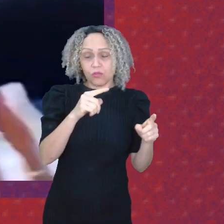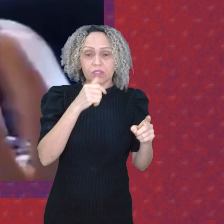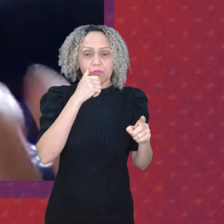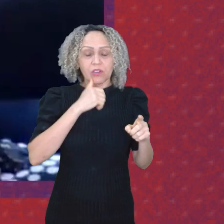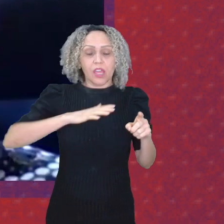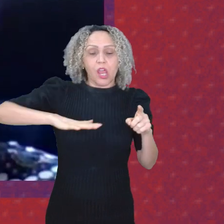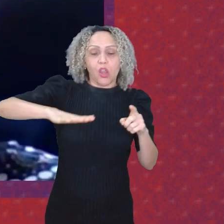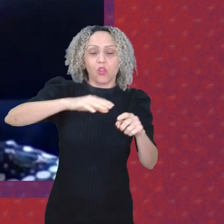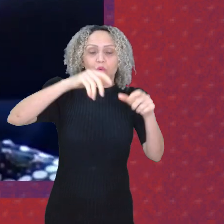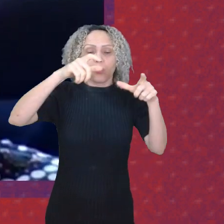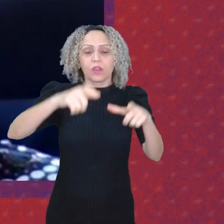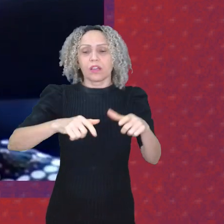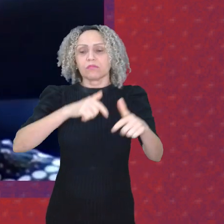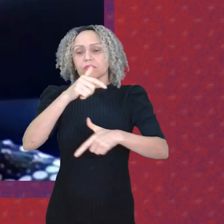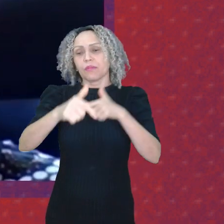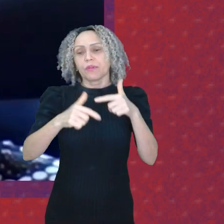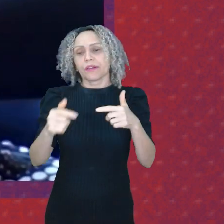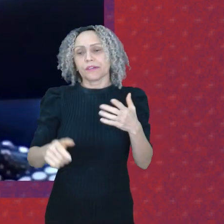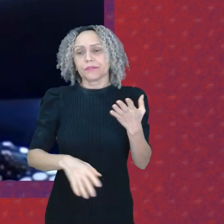os bens.